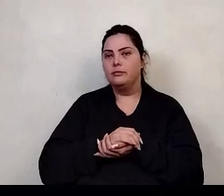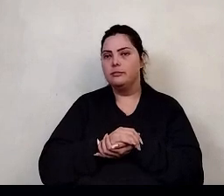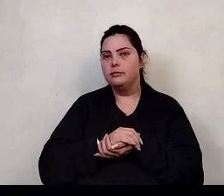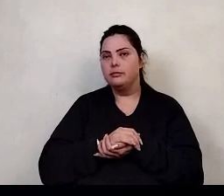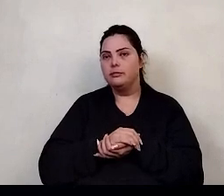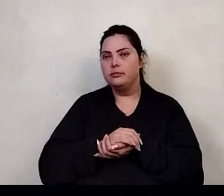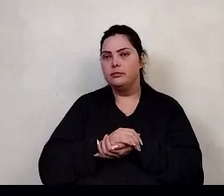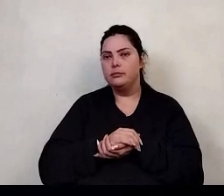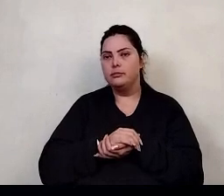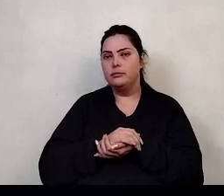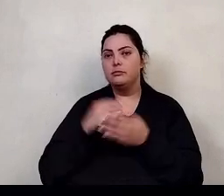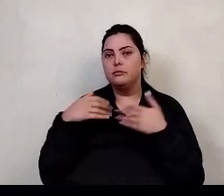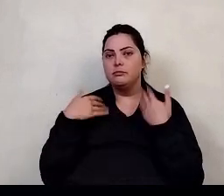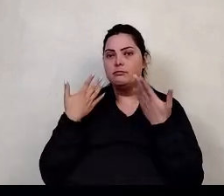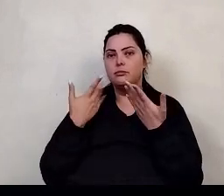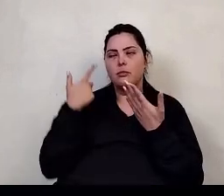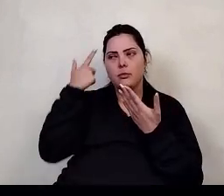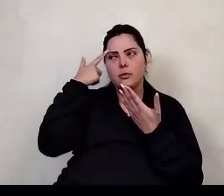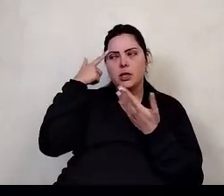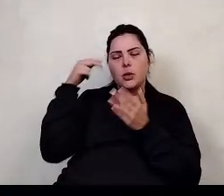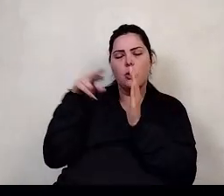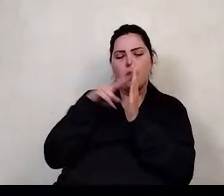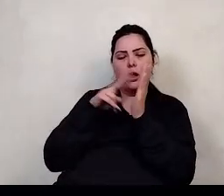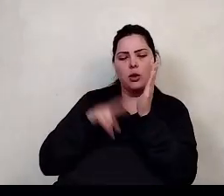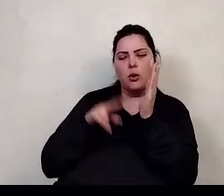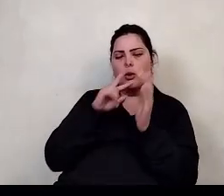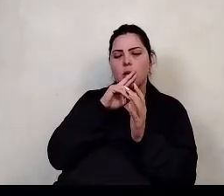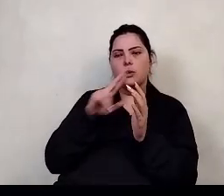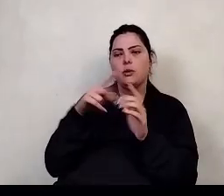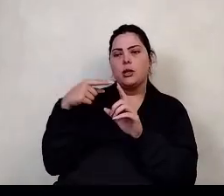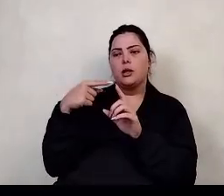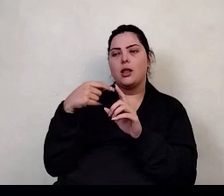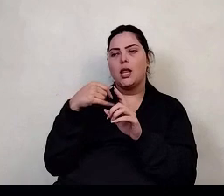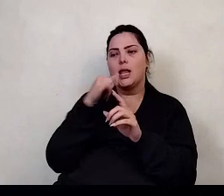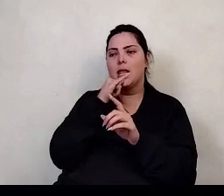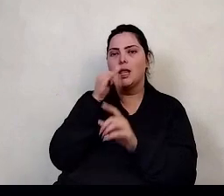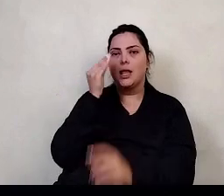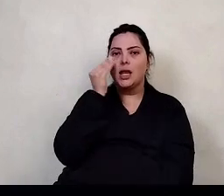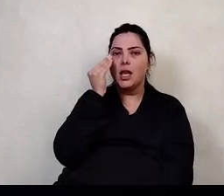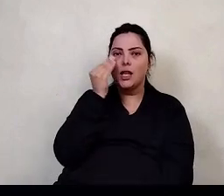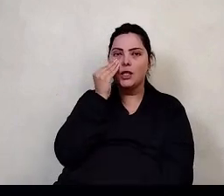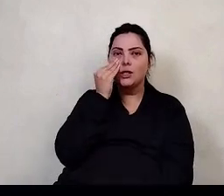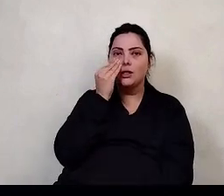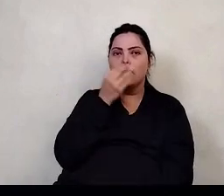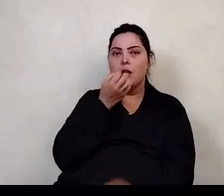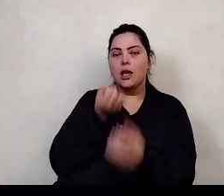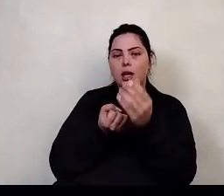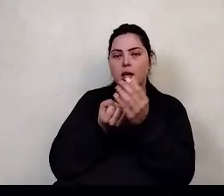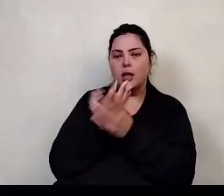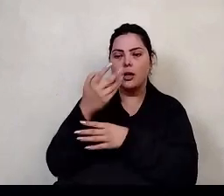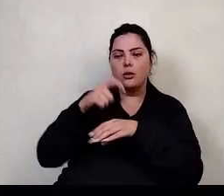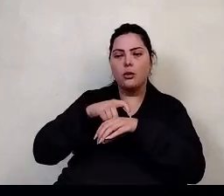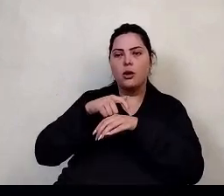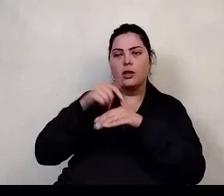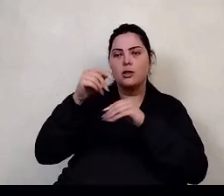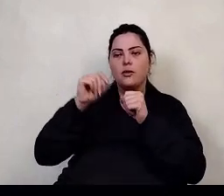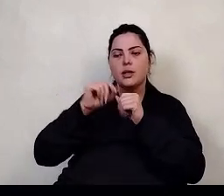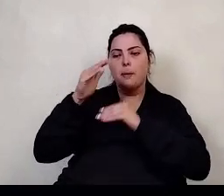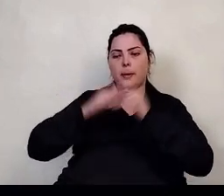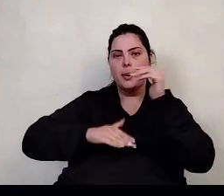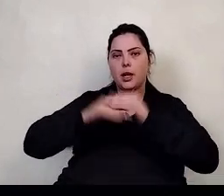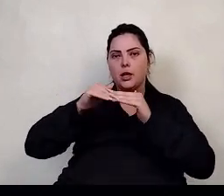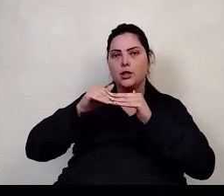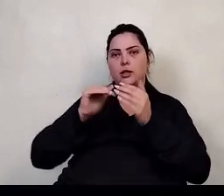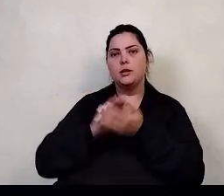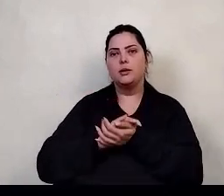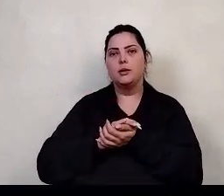Então, pensando no relatório, com os resultados dos testes, que é que é sempre gerado quando a gente executa os testes, basicamente, ele